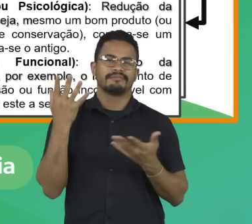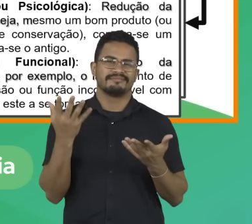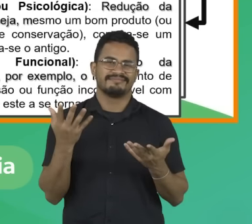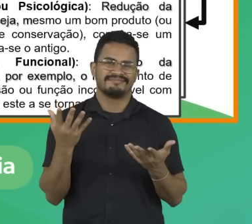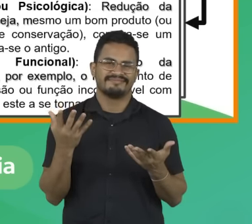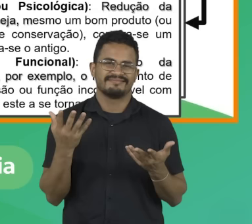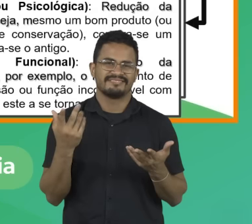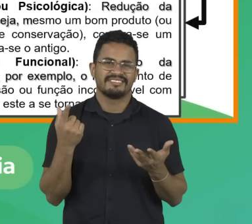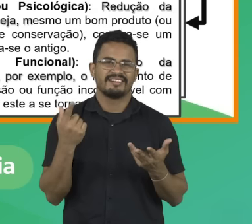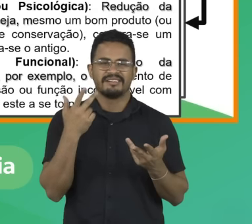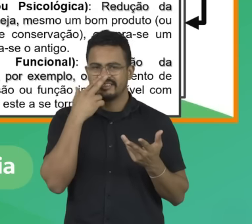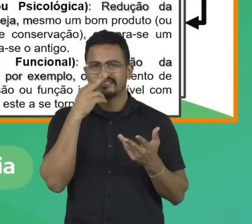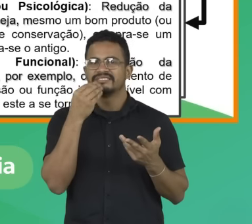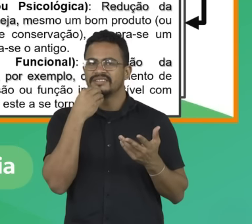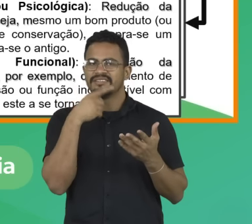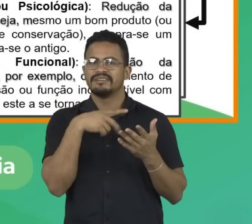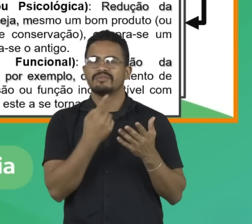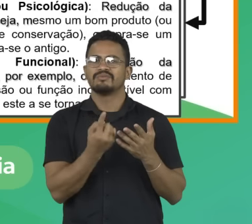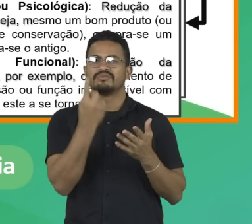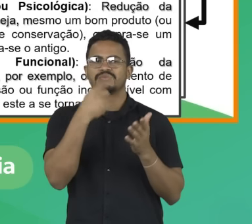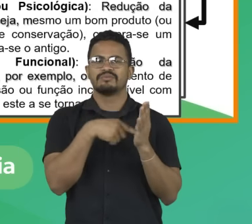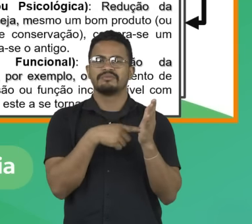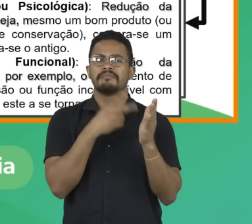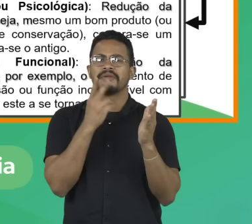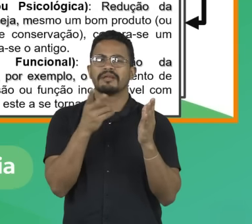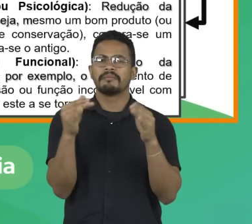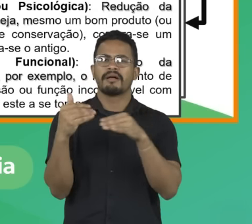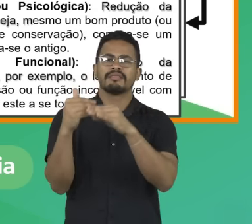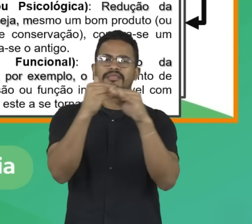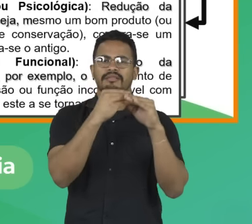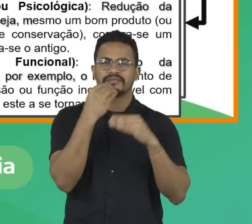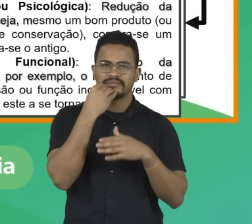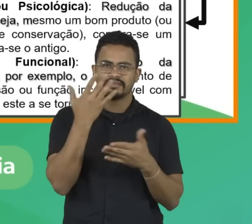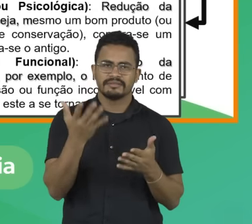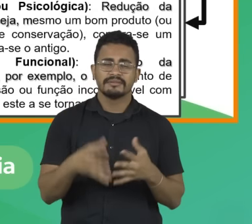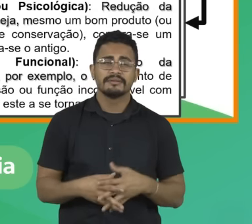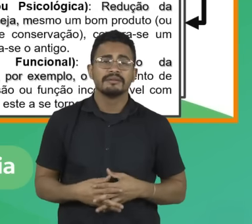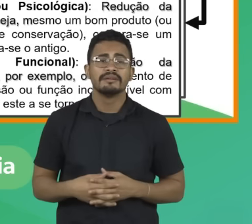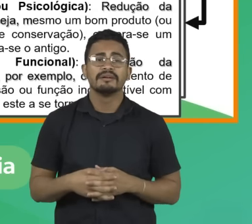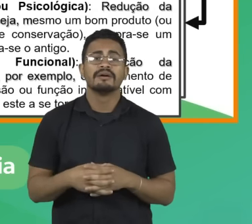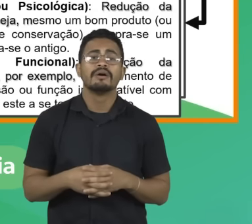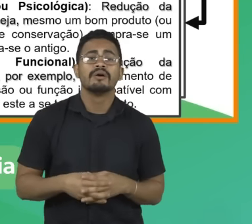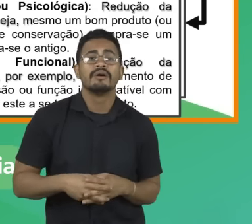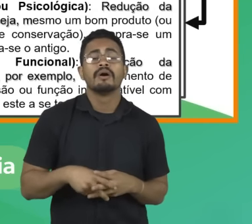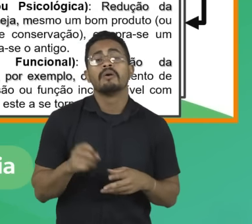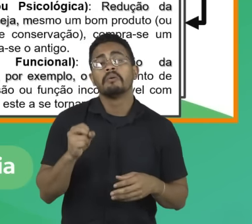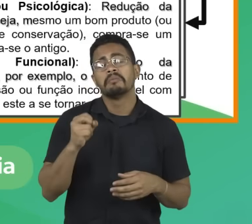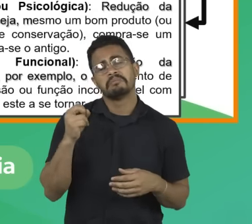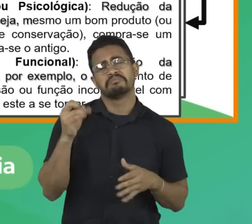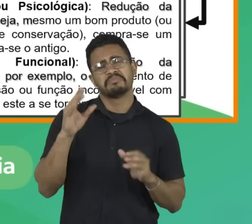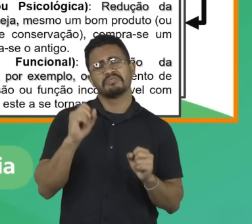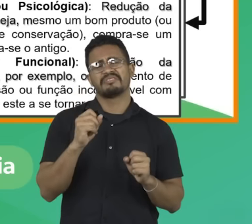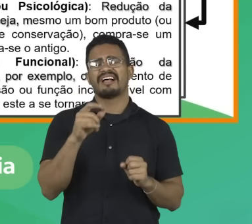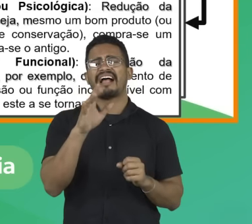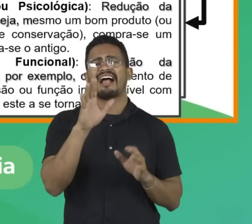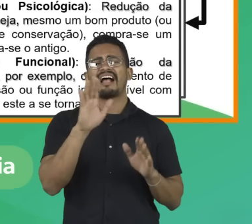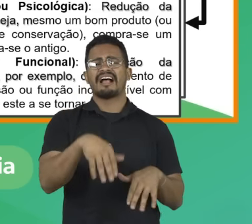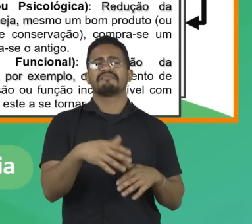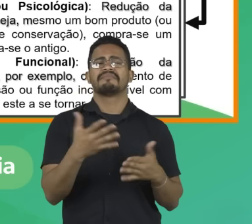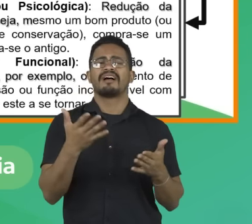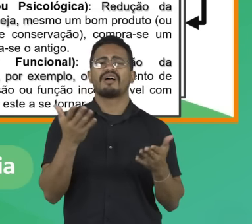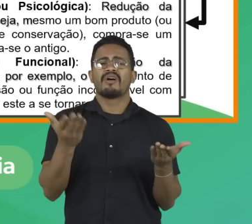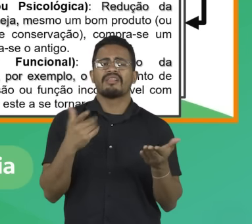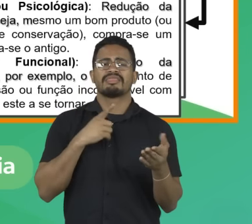poderiam ser atendidos pelo mesmo padrão. Você poderia muito bem argumentar, professor, mas agora nós temos um padrão, USB tipo